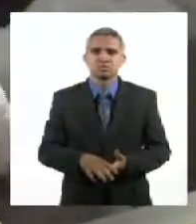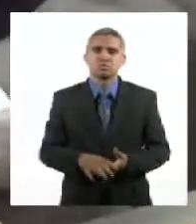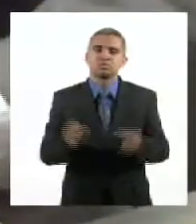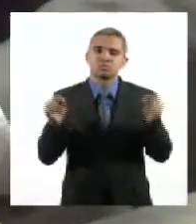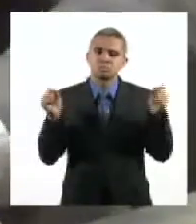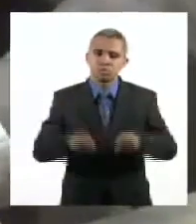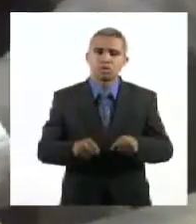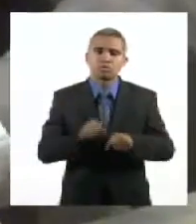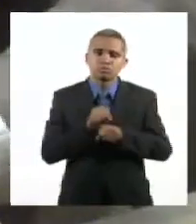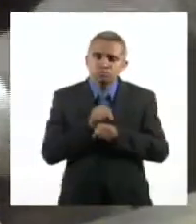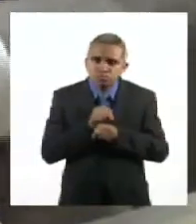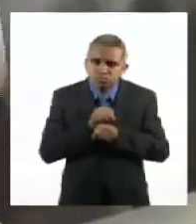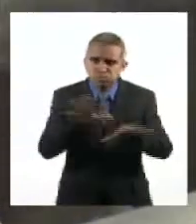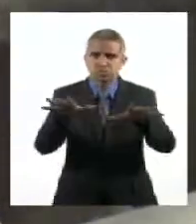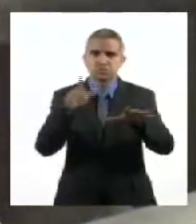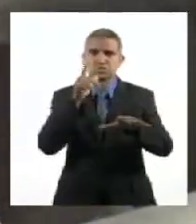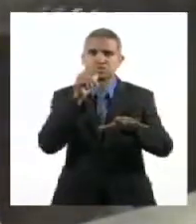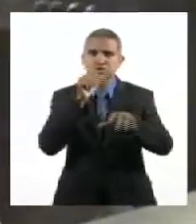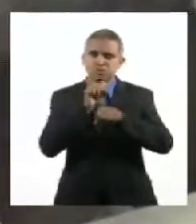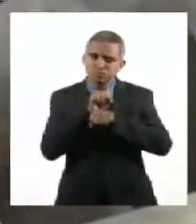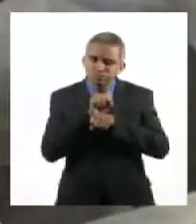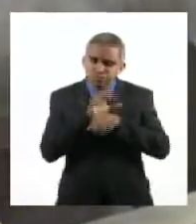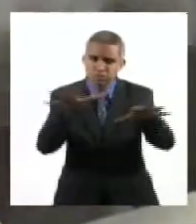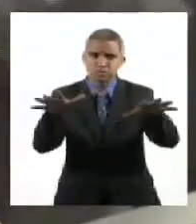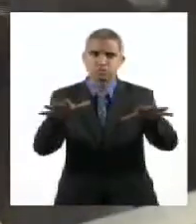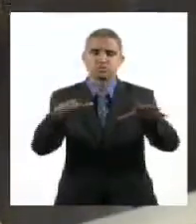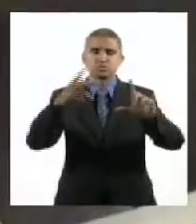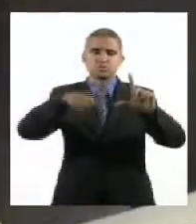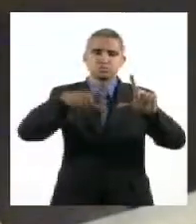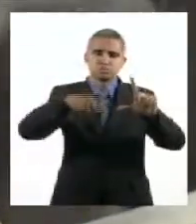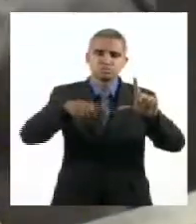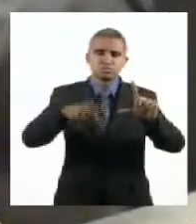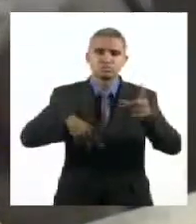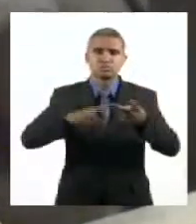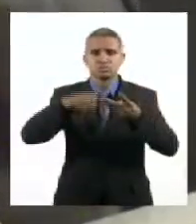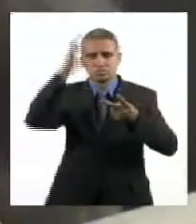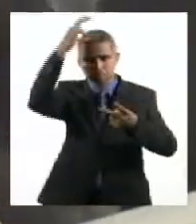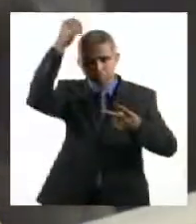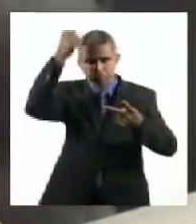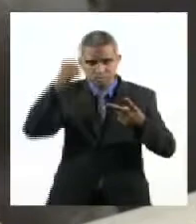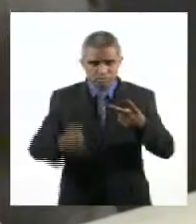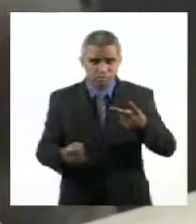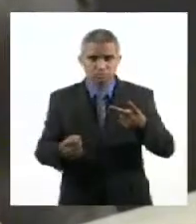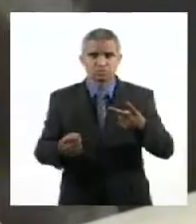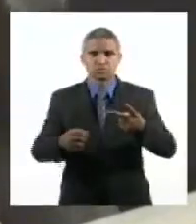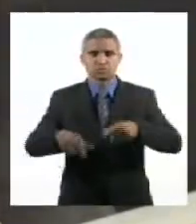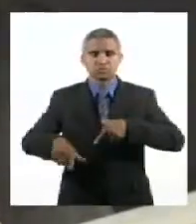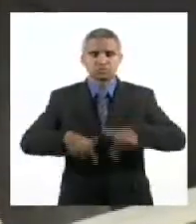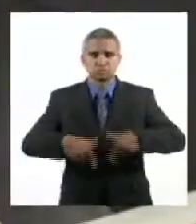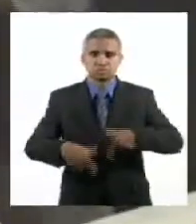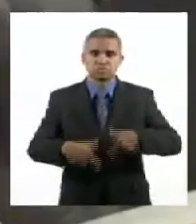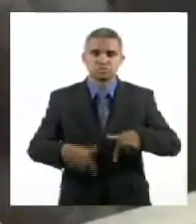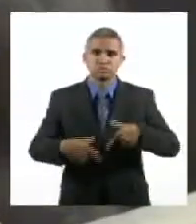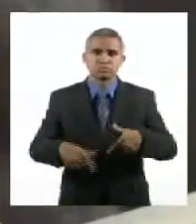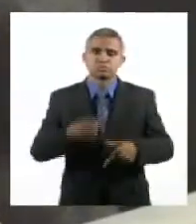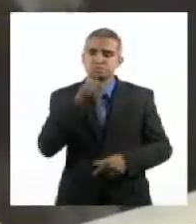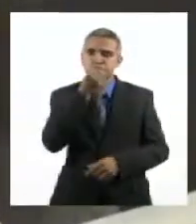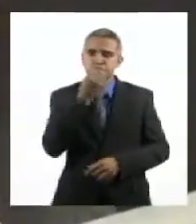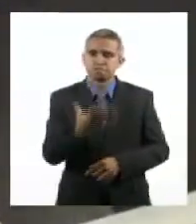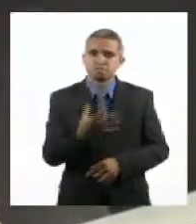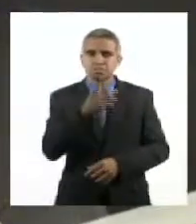a população de Passo Lumiar e Ribamar com serviços de